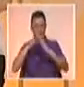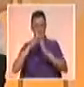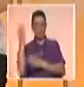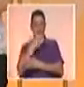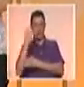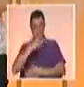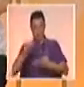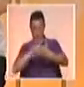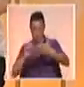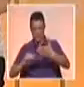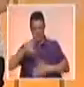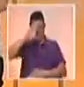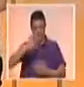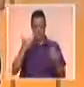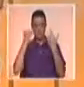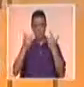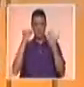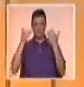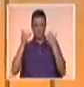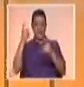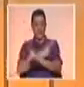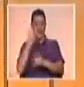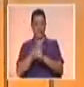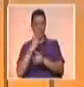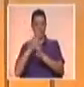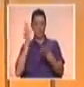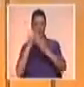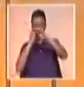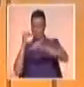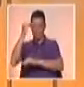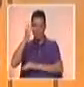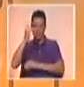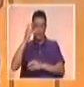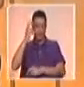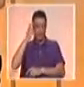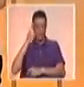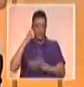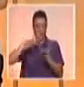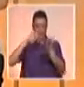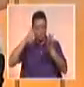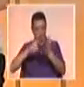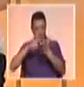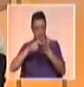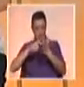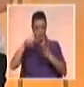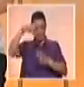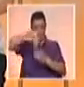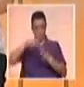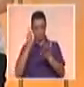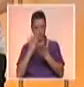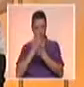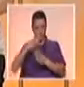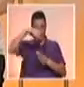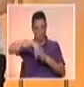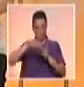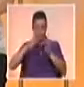queiram inscrever-se e que queiram saber mais sobre a atividade da Escola Superior de Biotecnologia, onde a Conceição está também, não é? Exatamente.